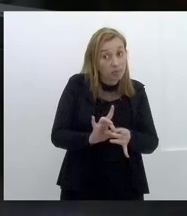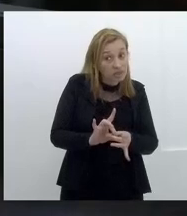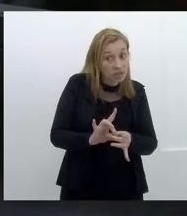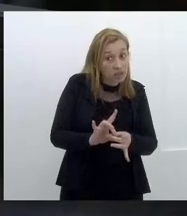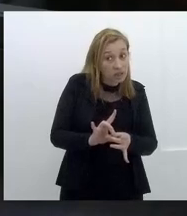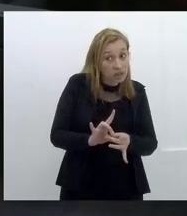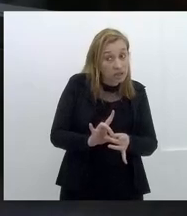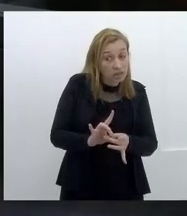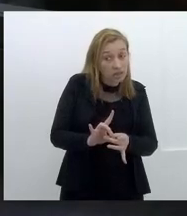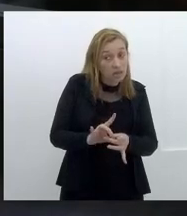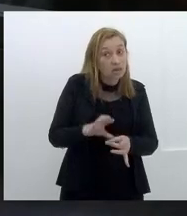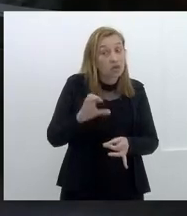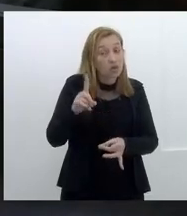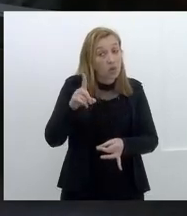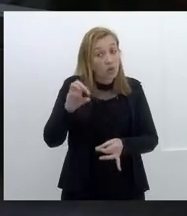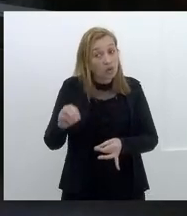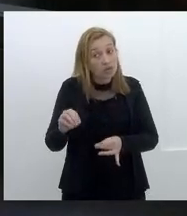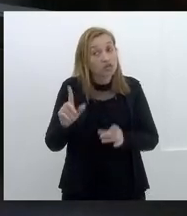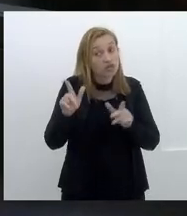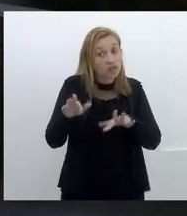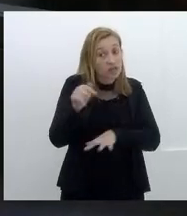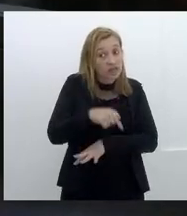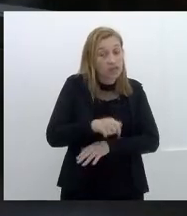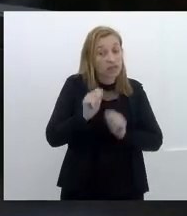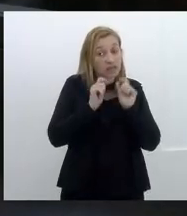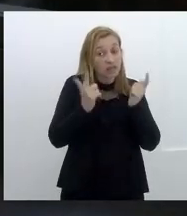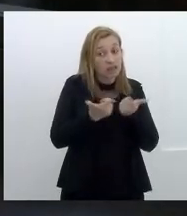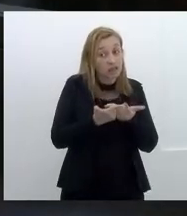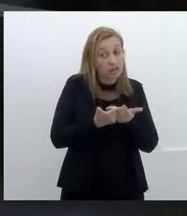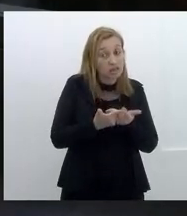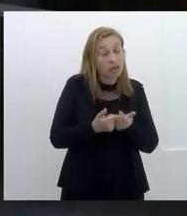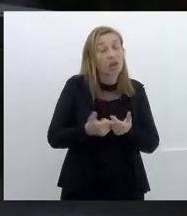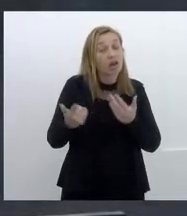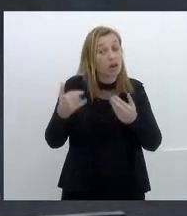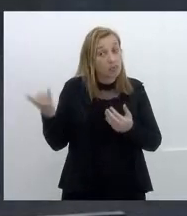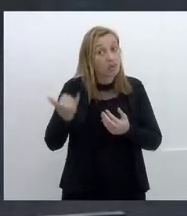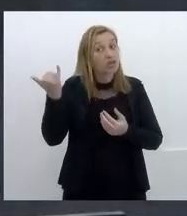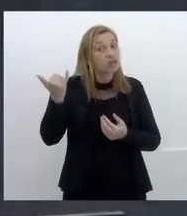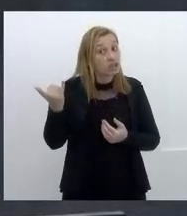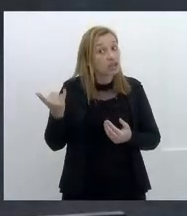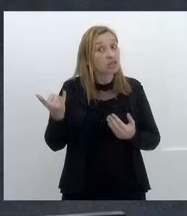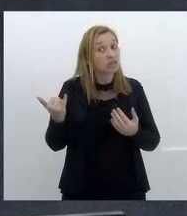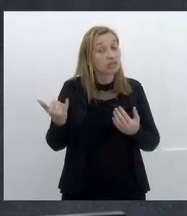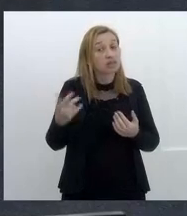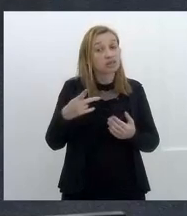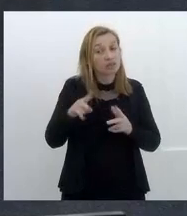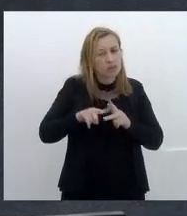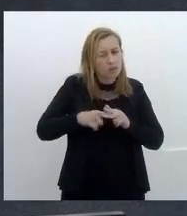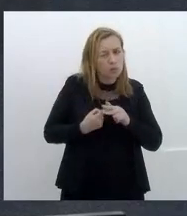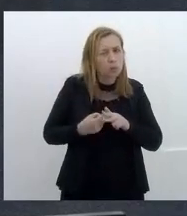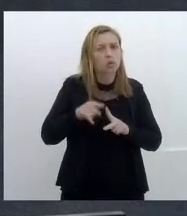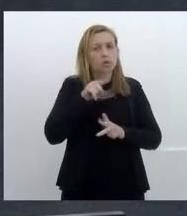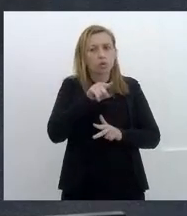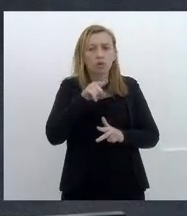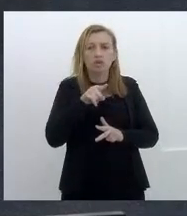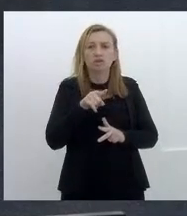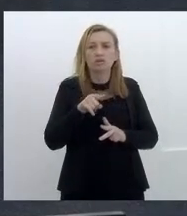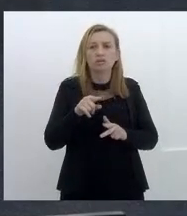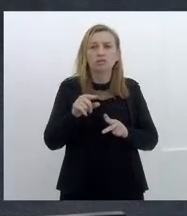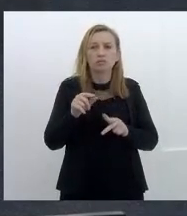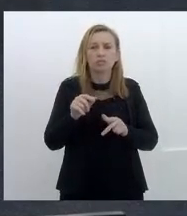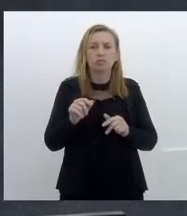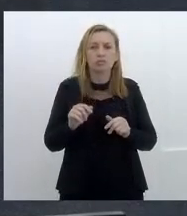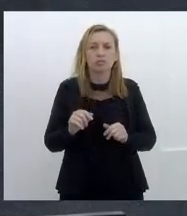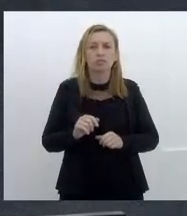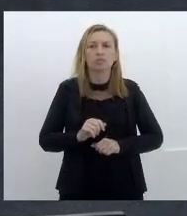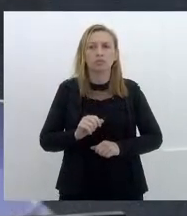ele tem um código diferenciado para formação Assembleia é importante fazer essa esse essa correção porque eu as coisas mas o detalhe